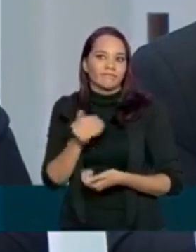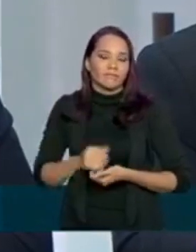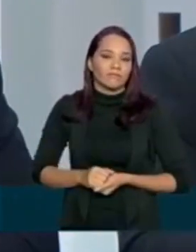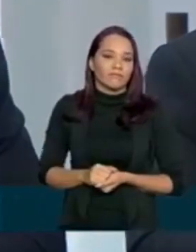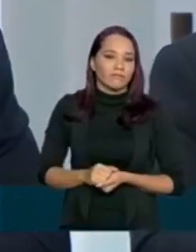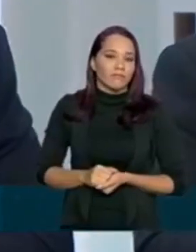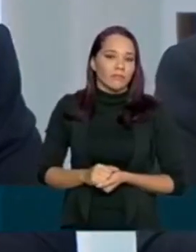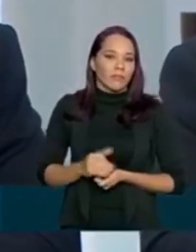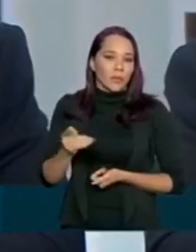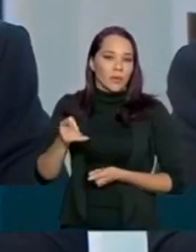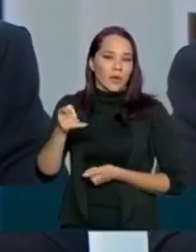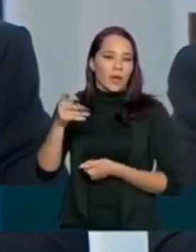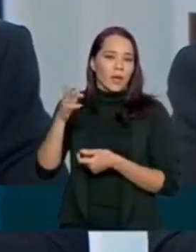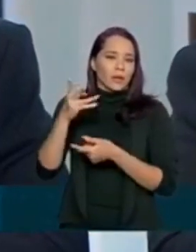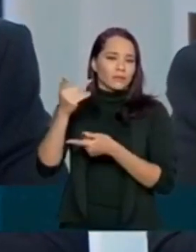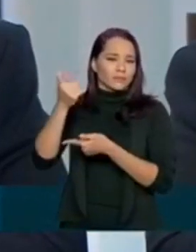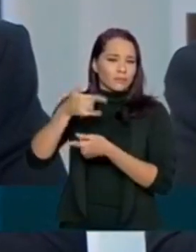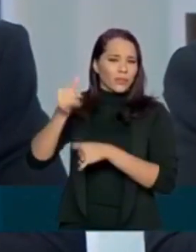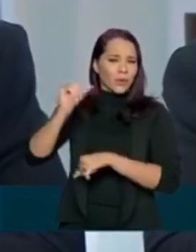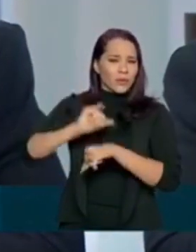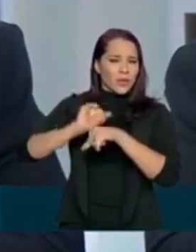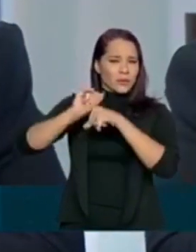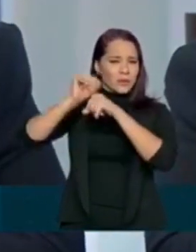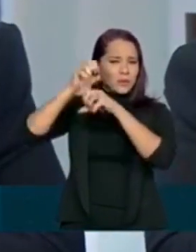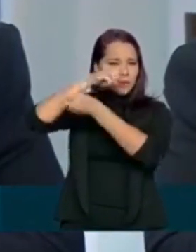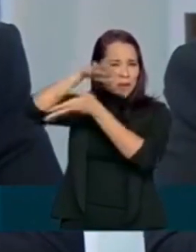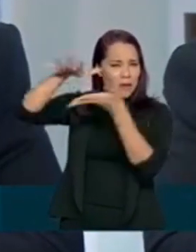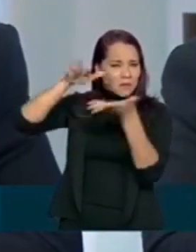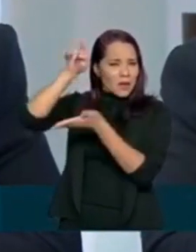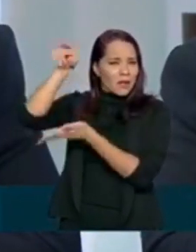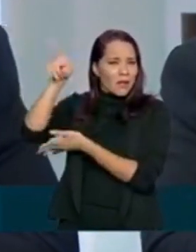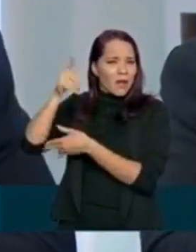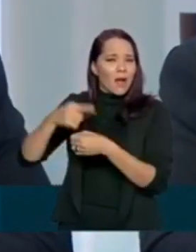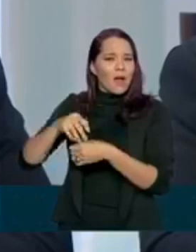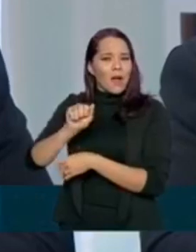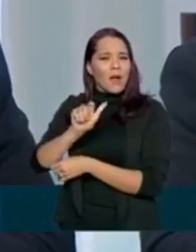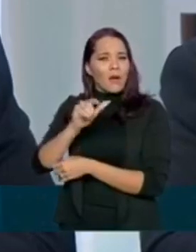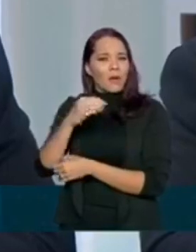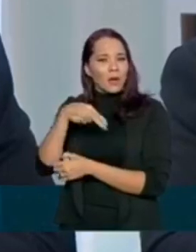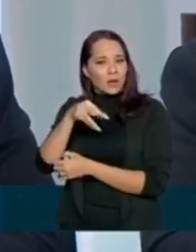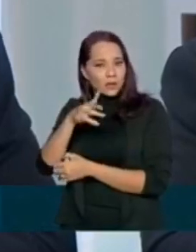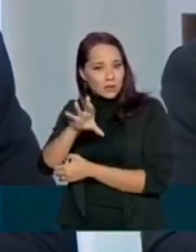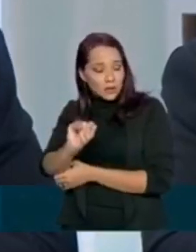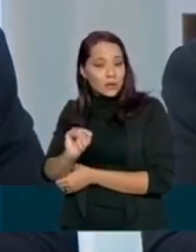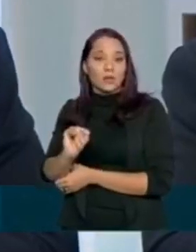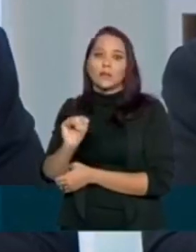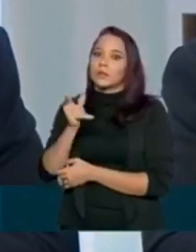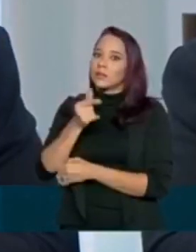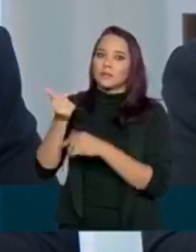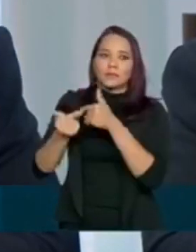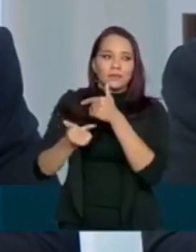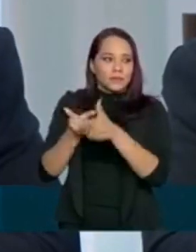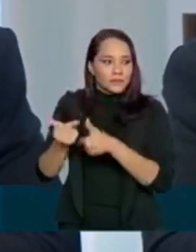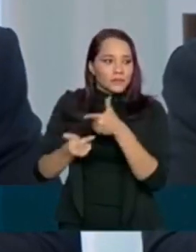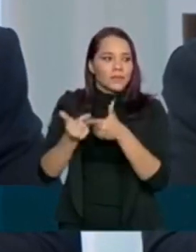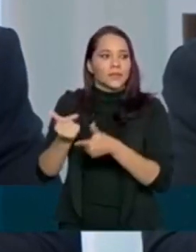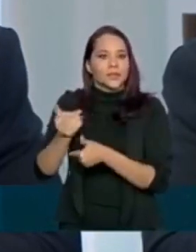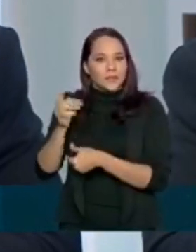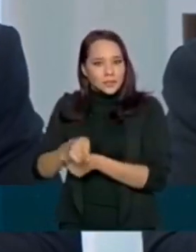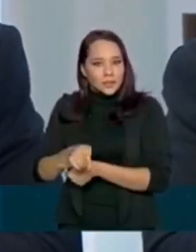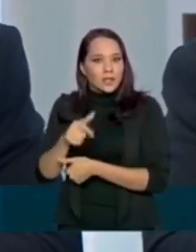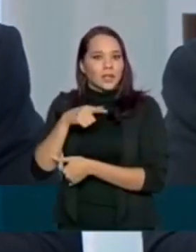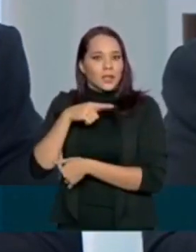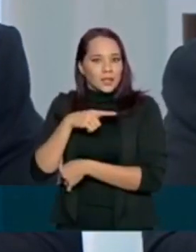o nosso centro espacial de alcântara que tem sido desenvolvido ao longo desse trabalho uma coisa que vai ser um realmente o